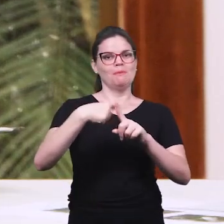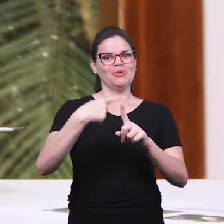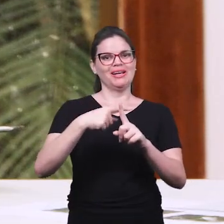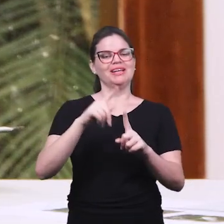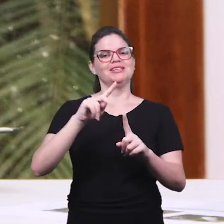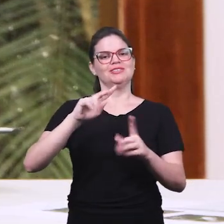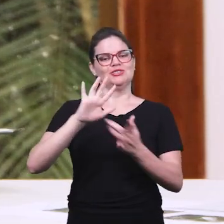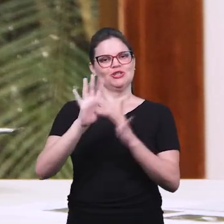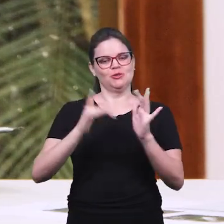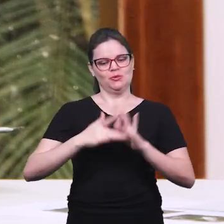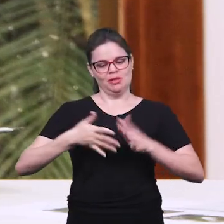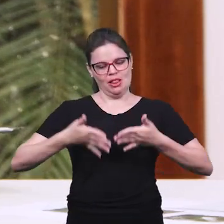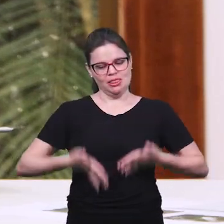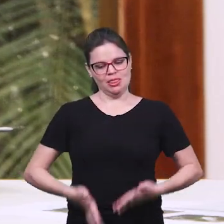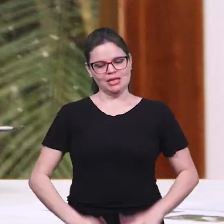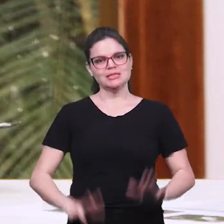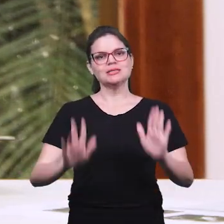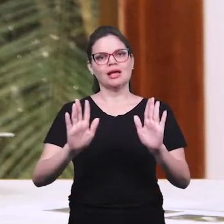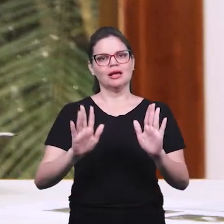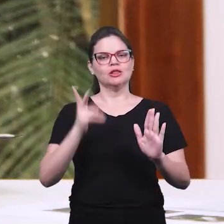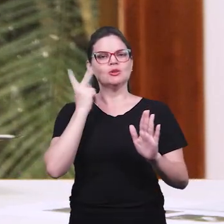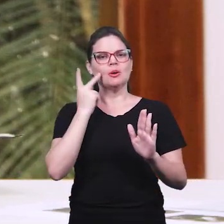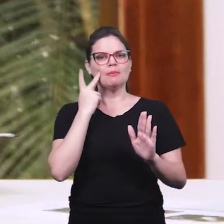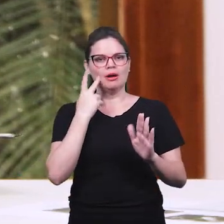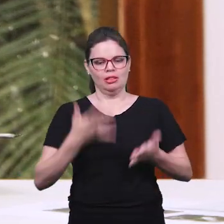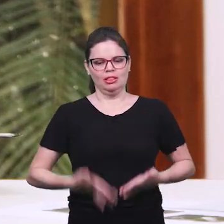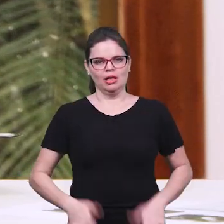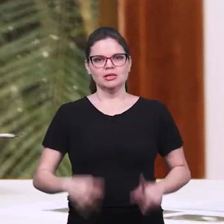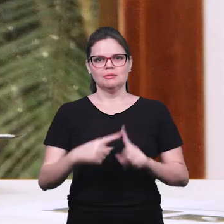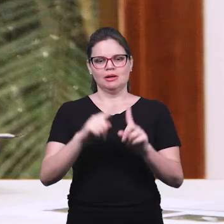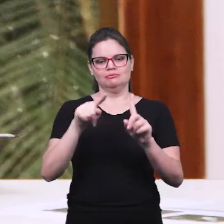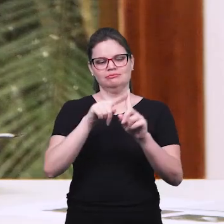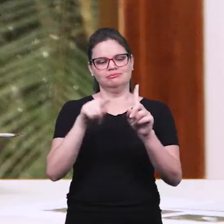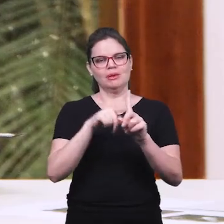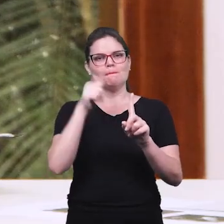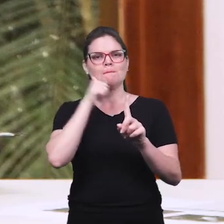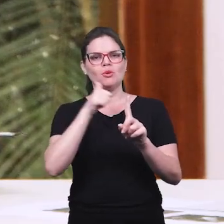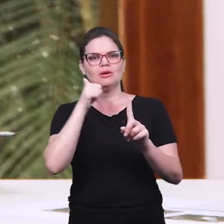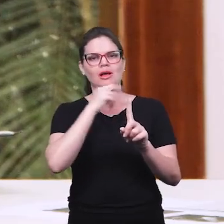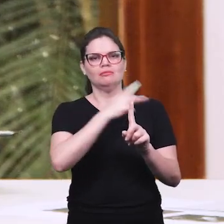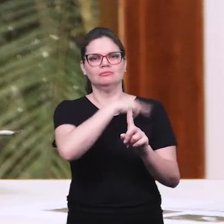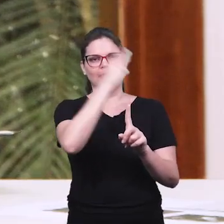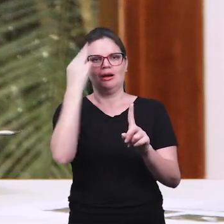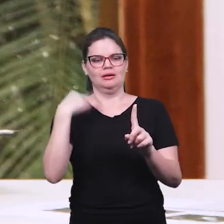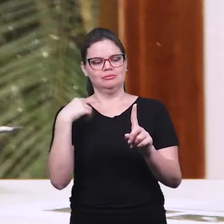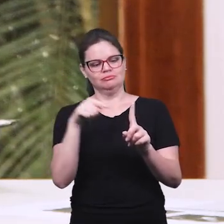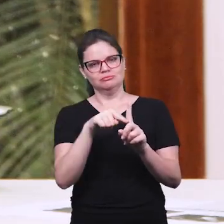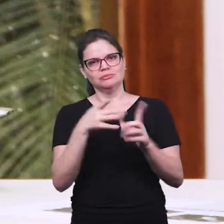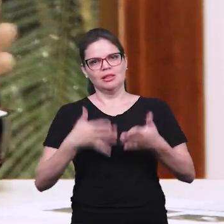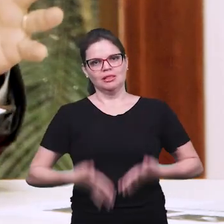mulher e que iria pisar a cabeça da serpente, nos dando a salvação eterna.